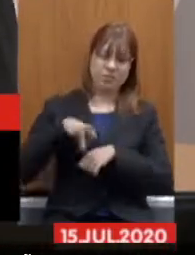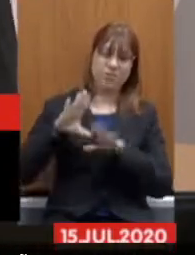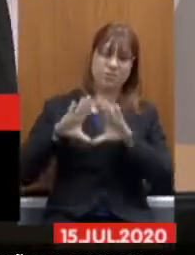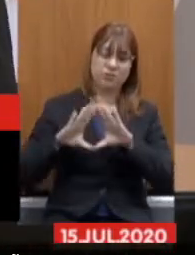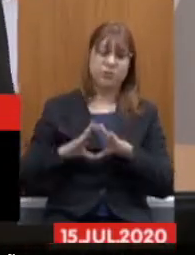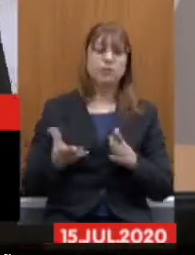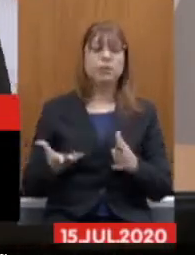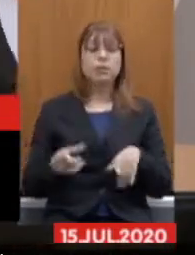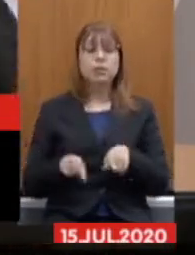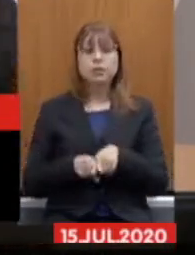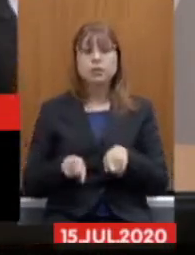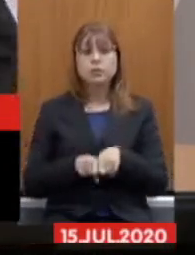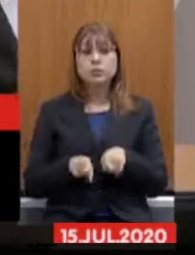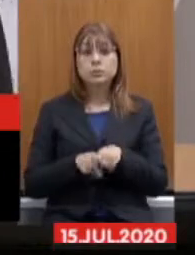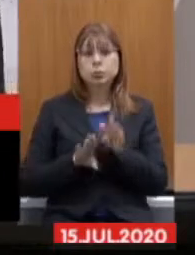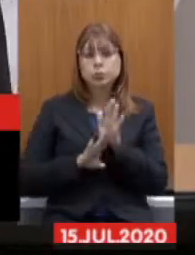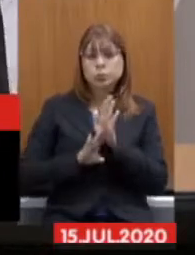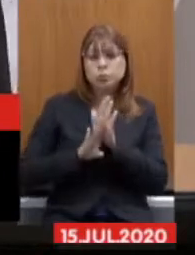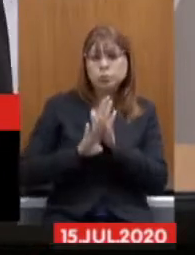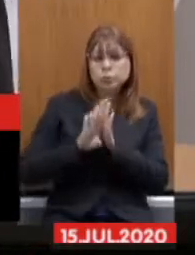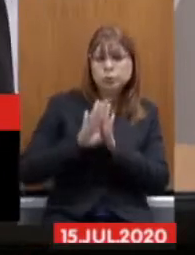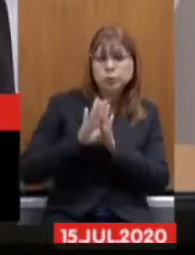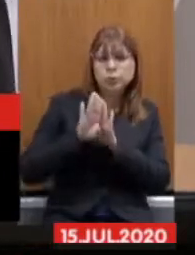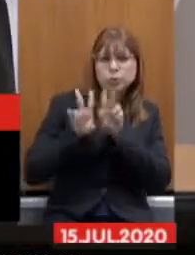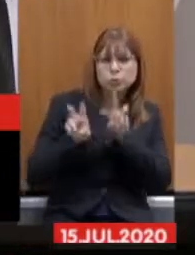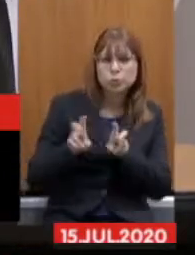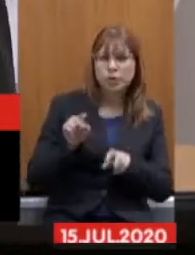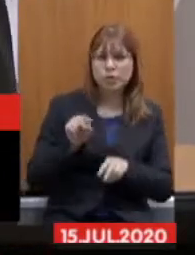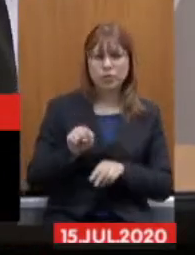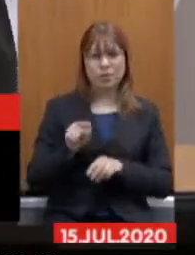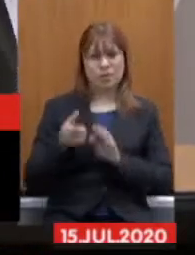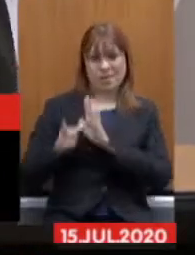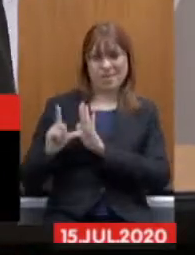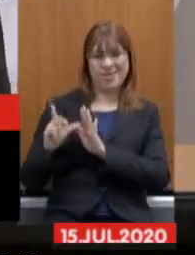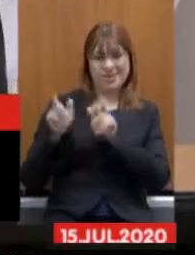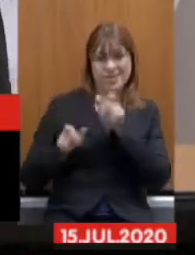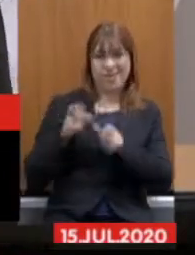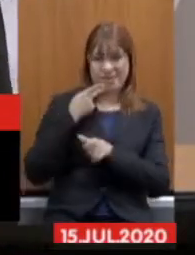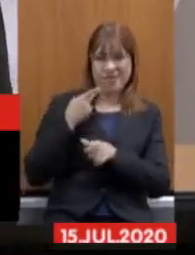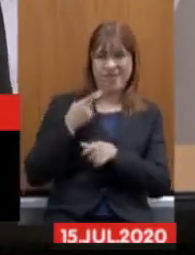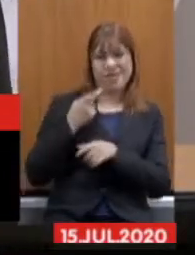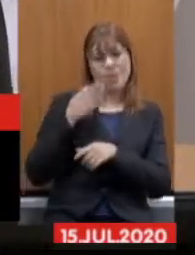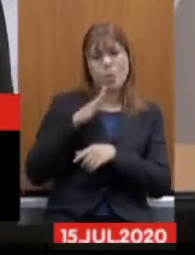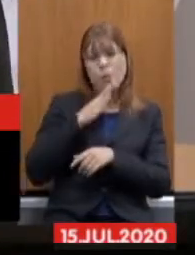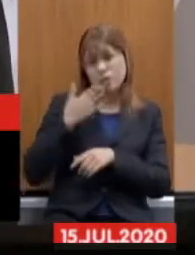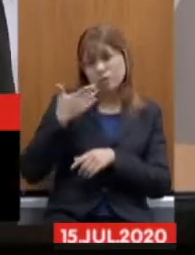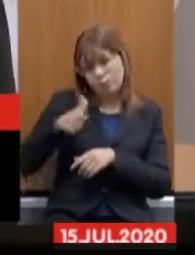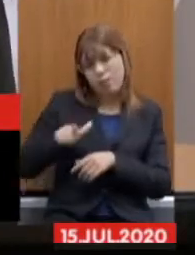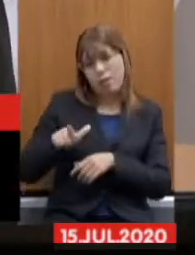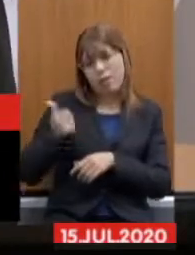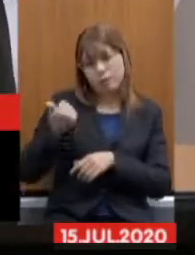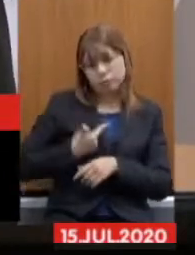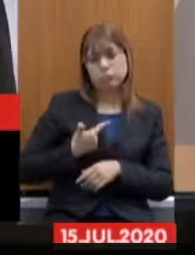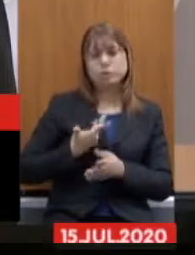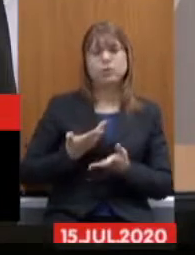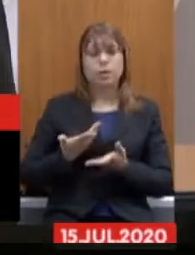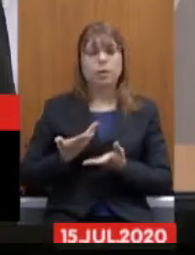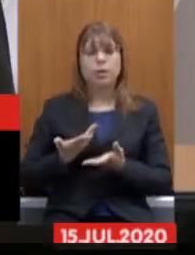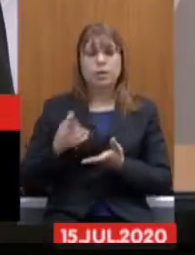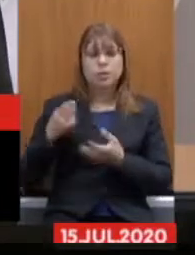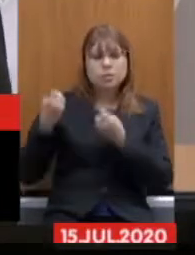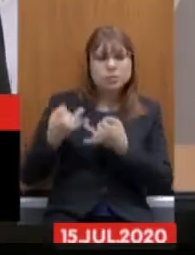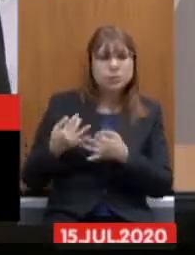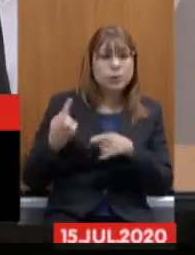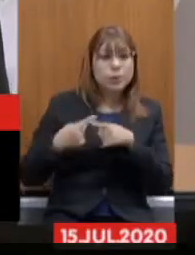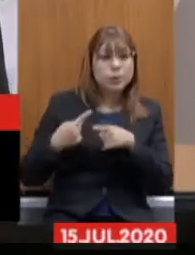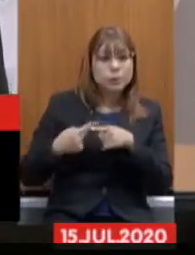proposta da progressividade foi muito bem aqui falado pelos colegas se conhece mais a fundo dessa questão é injusta